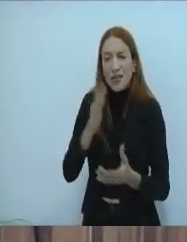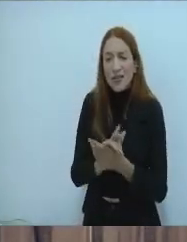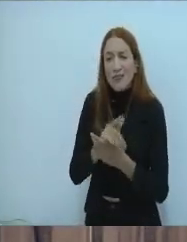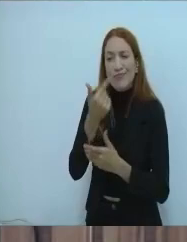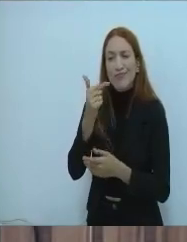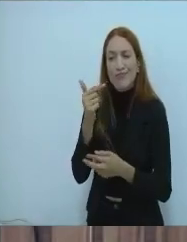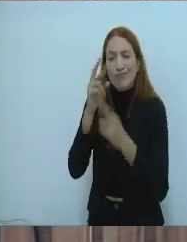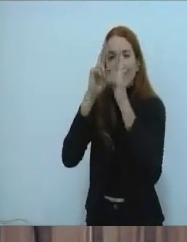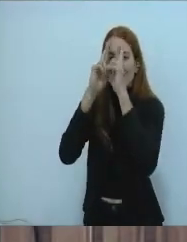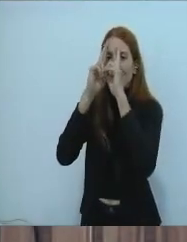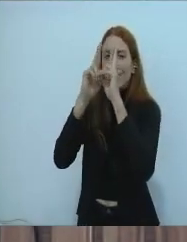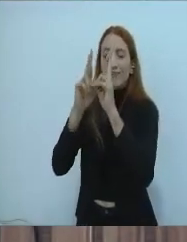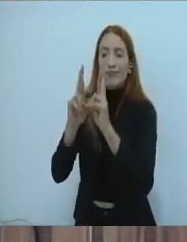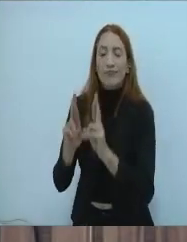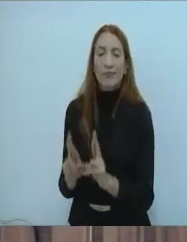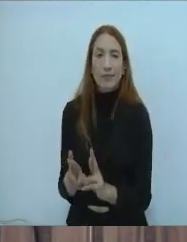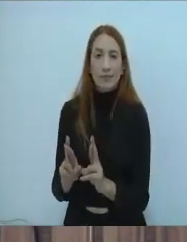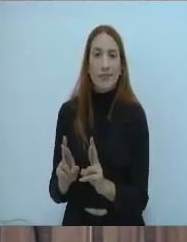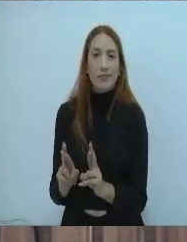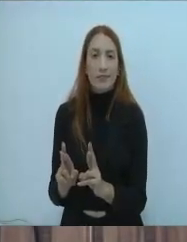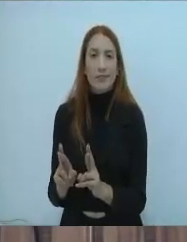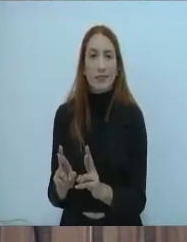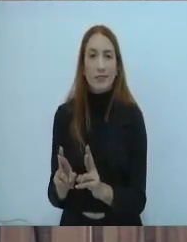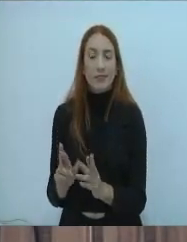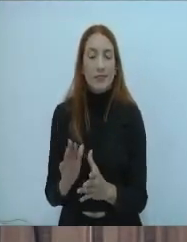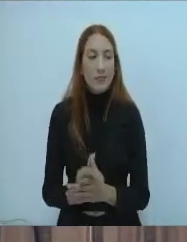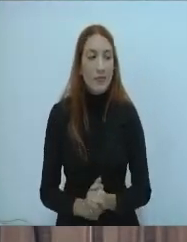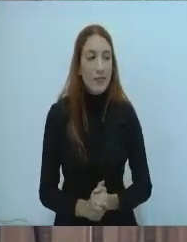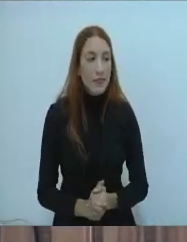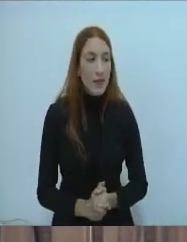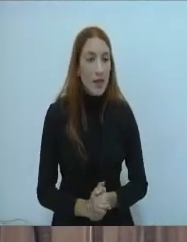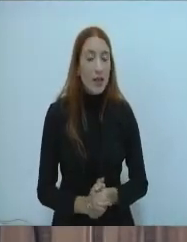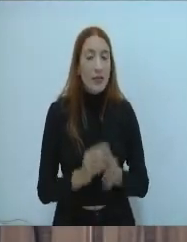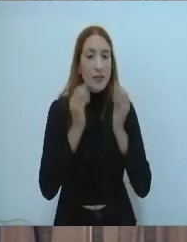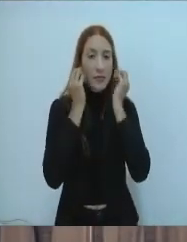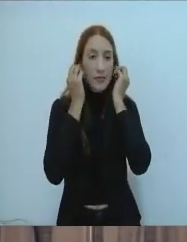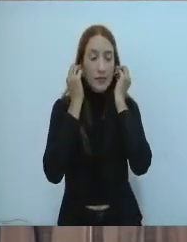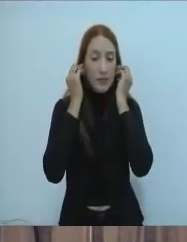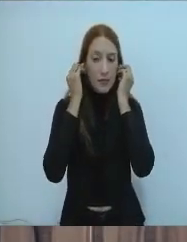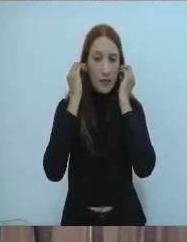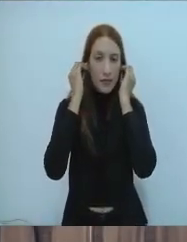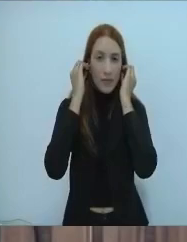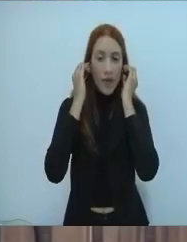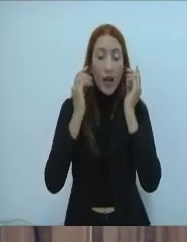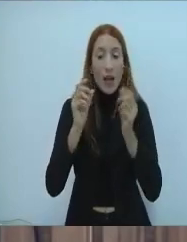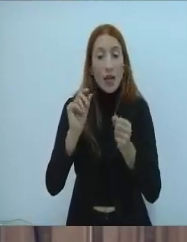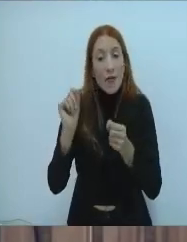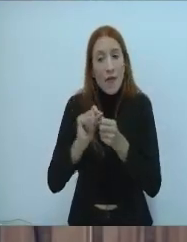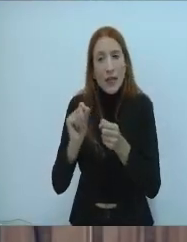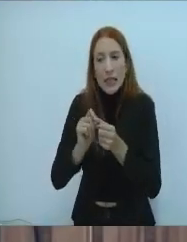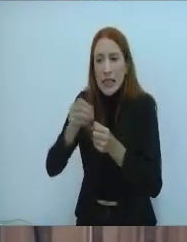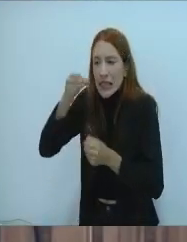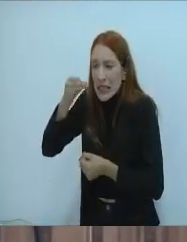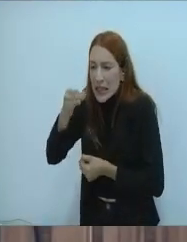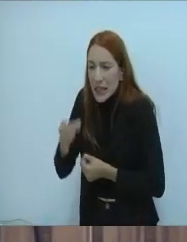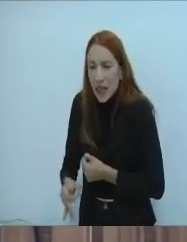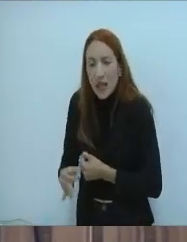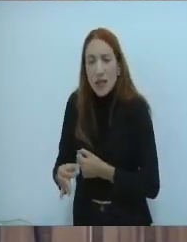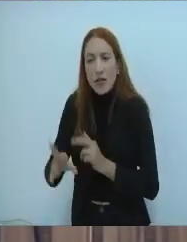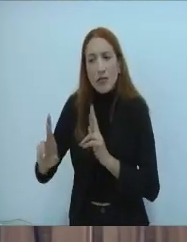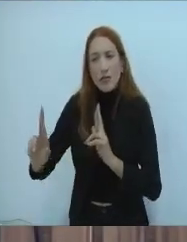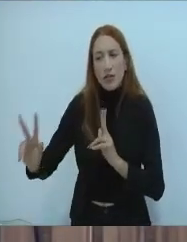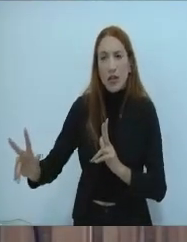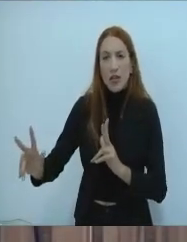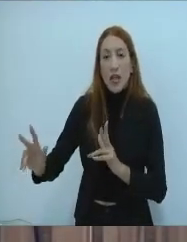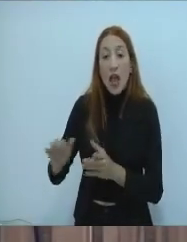dignidade que ao invés de fazer de forma responsável ou posição e